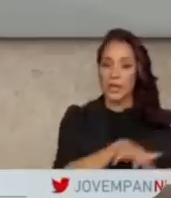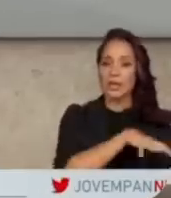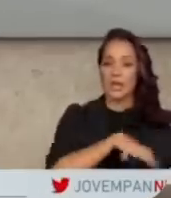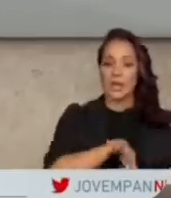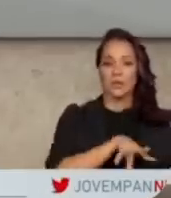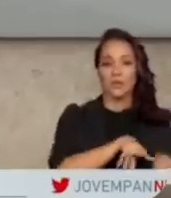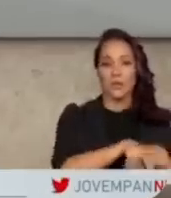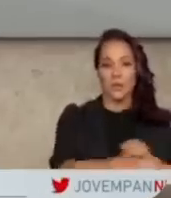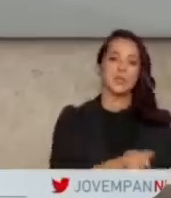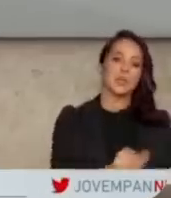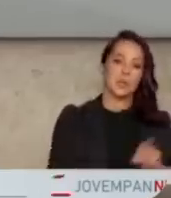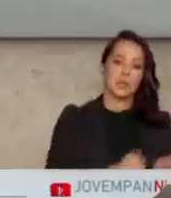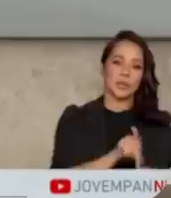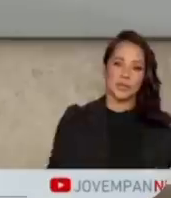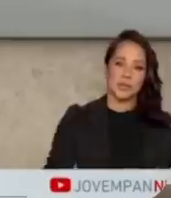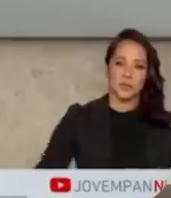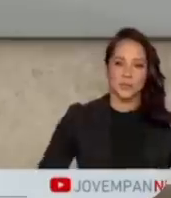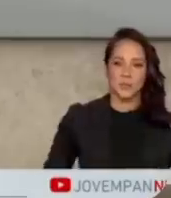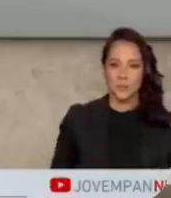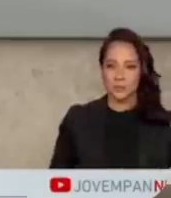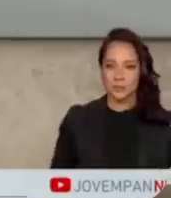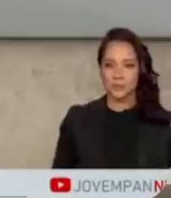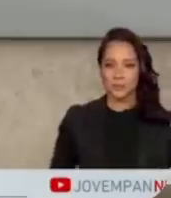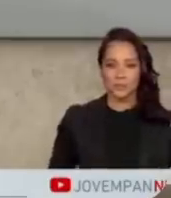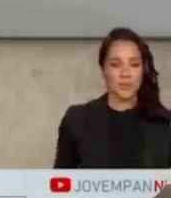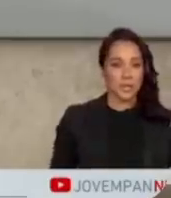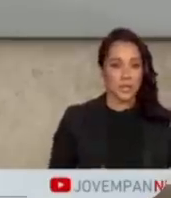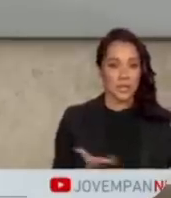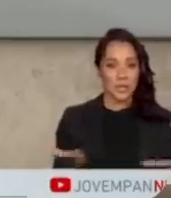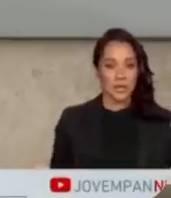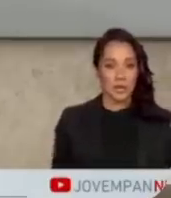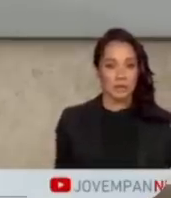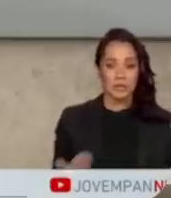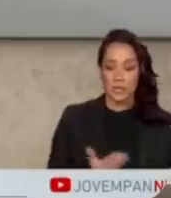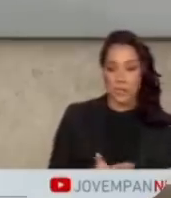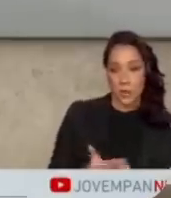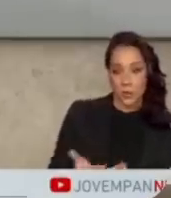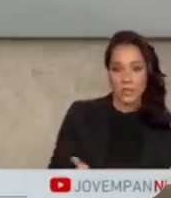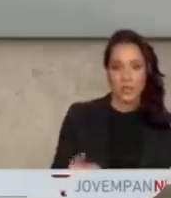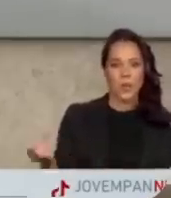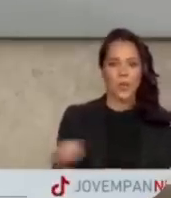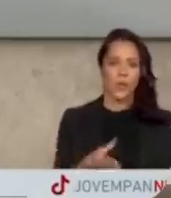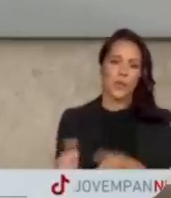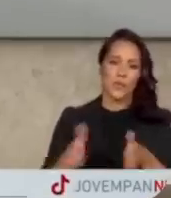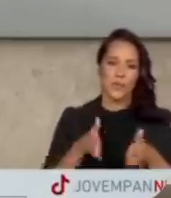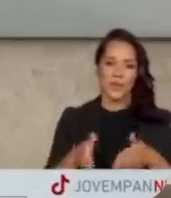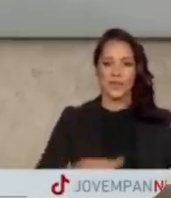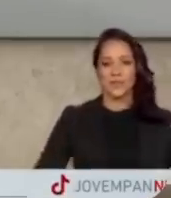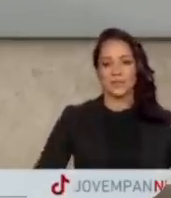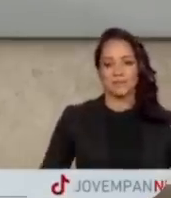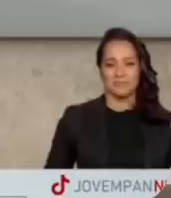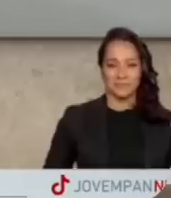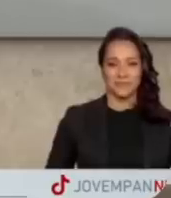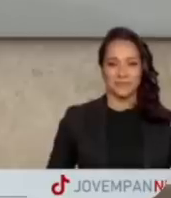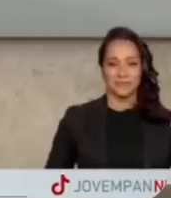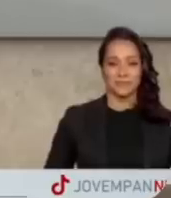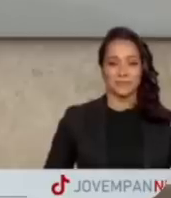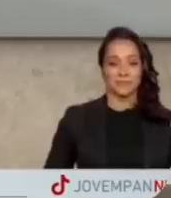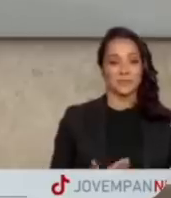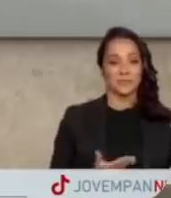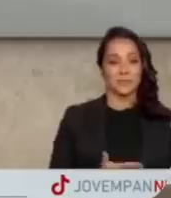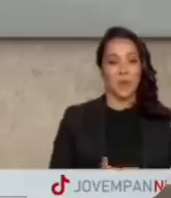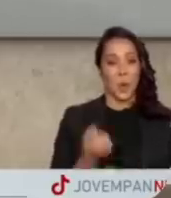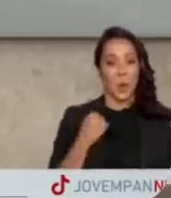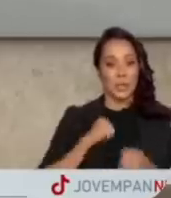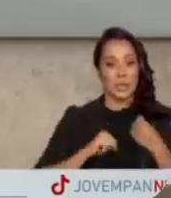da formação do seu povo. Então, nós estamos começando um novo momento. Eu sei